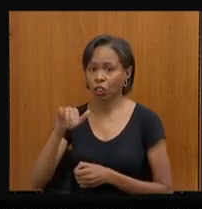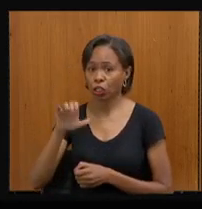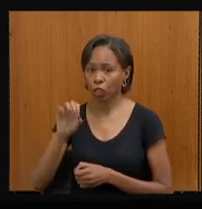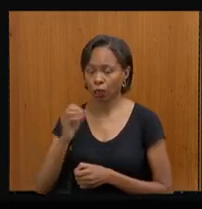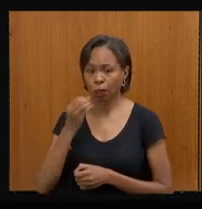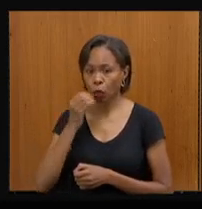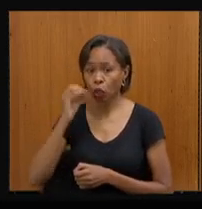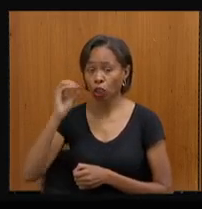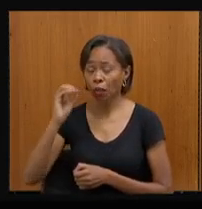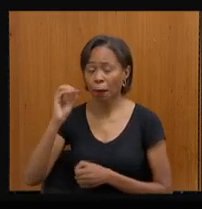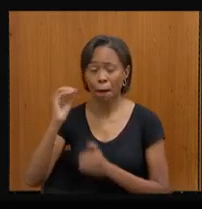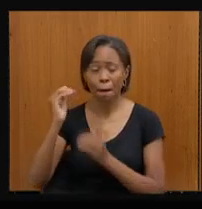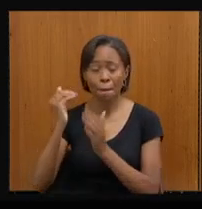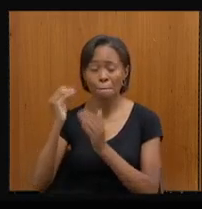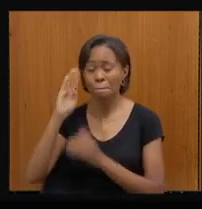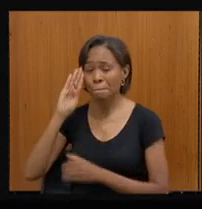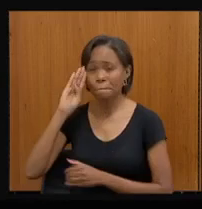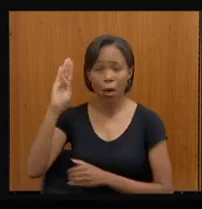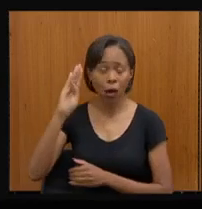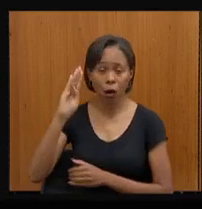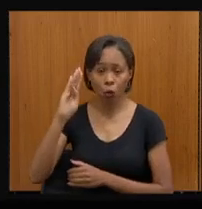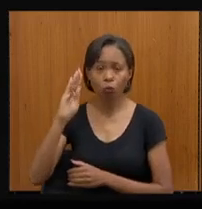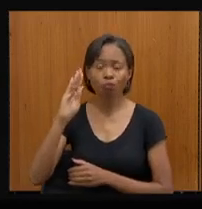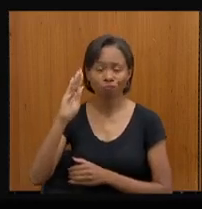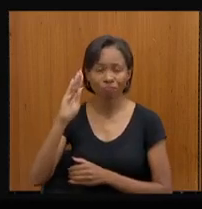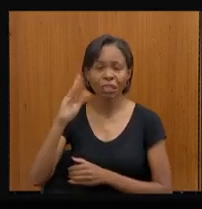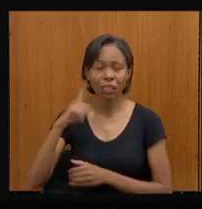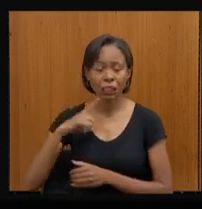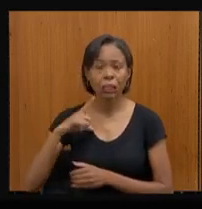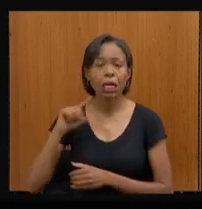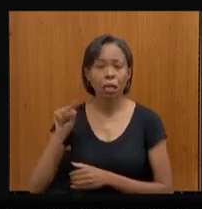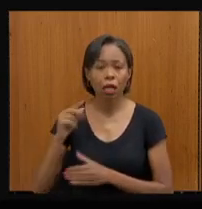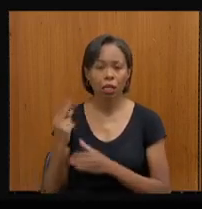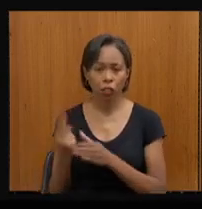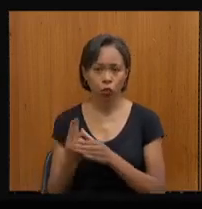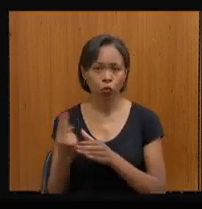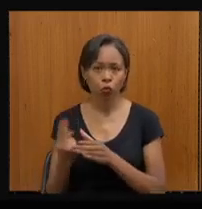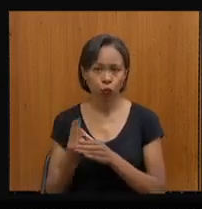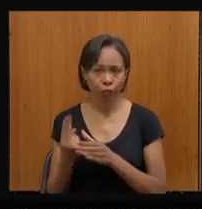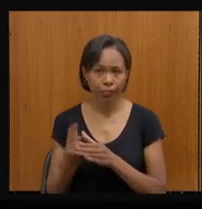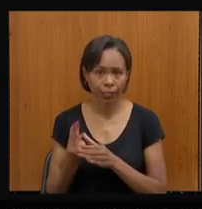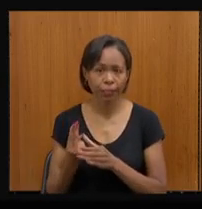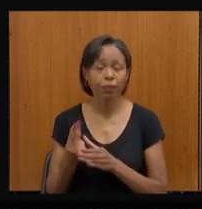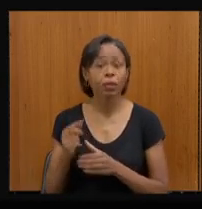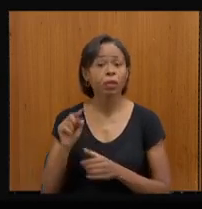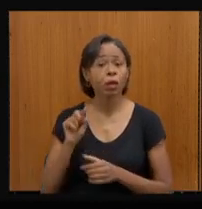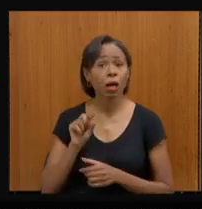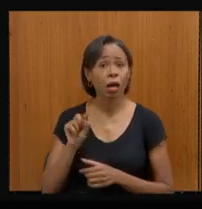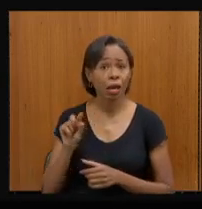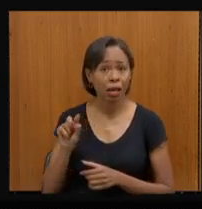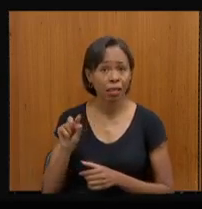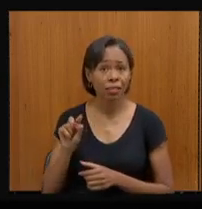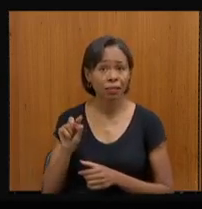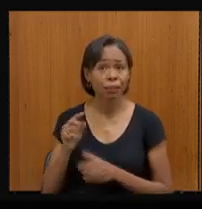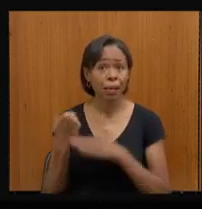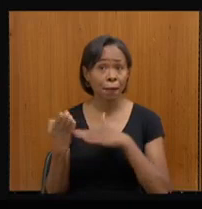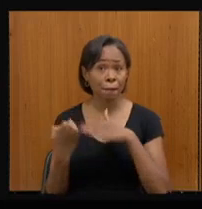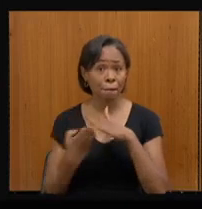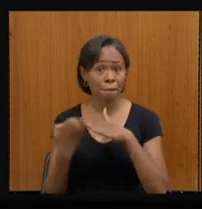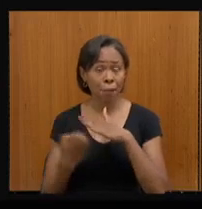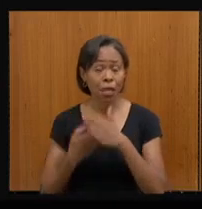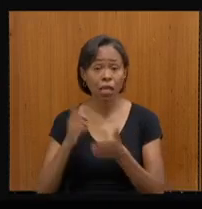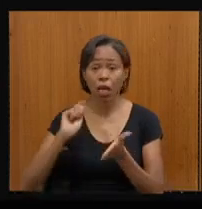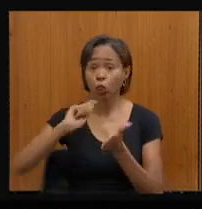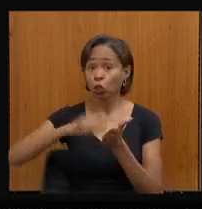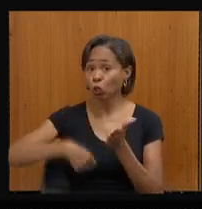da América Latina em função dessa presença da da White Martins eles assinaram um memorando